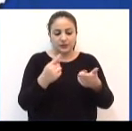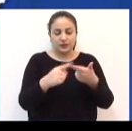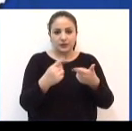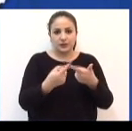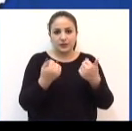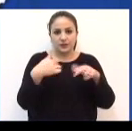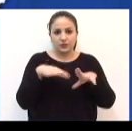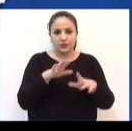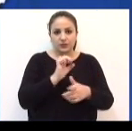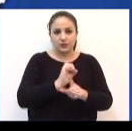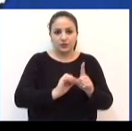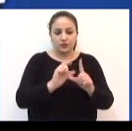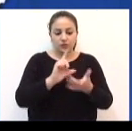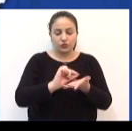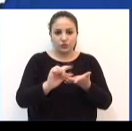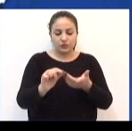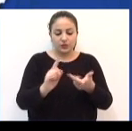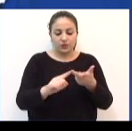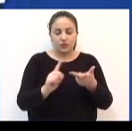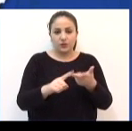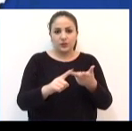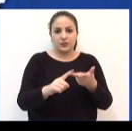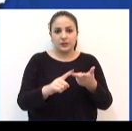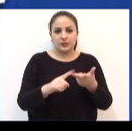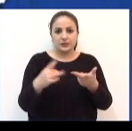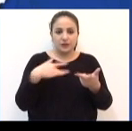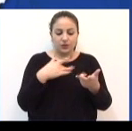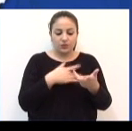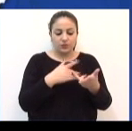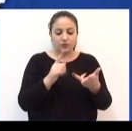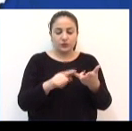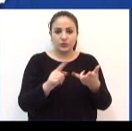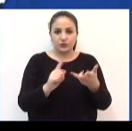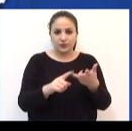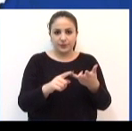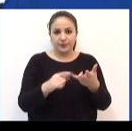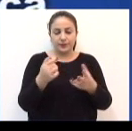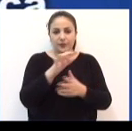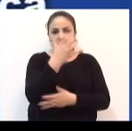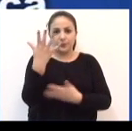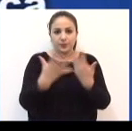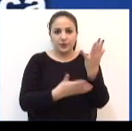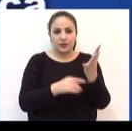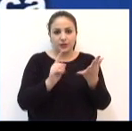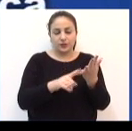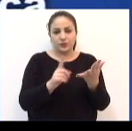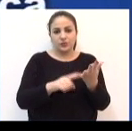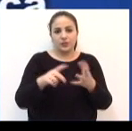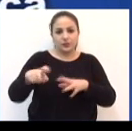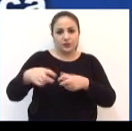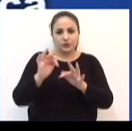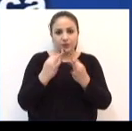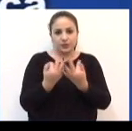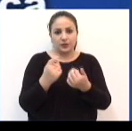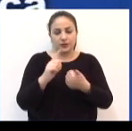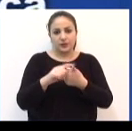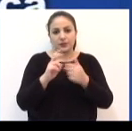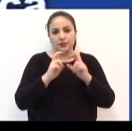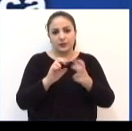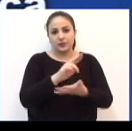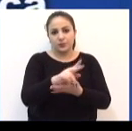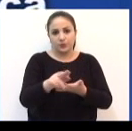inclusão digital, saúde, meio ambiente, agricultura familiar, transporte,